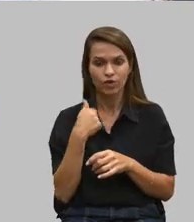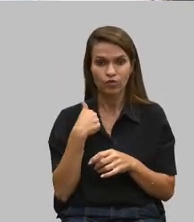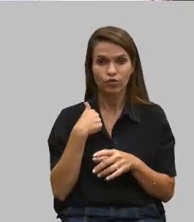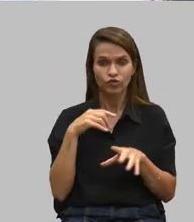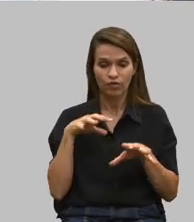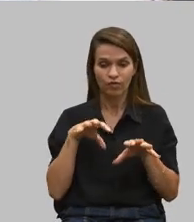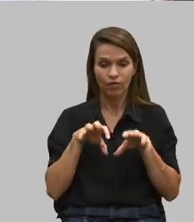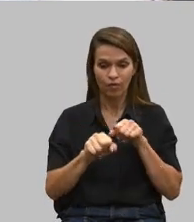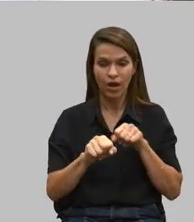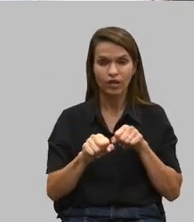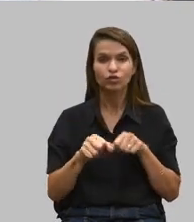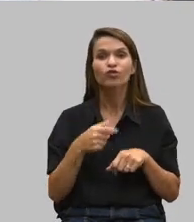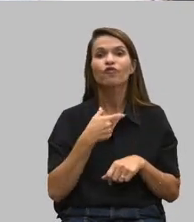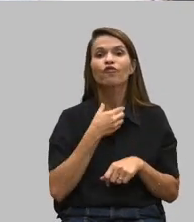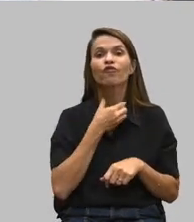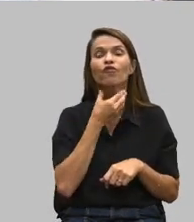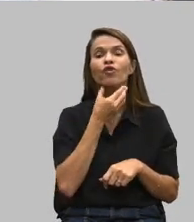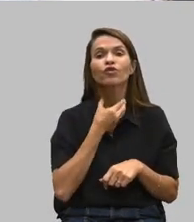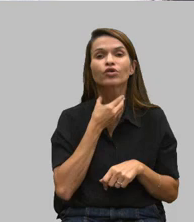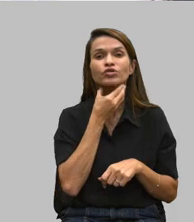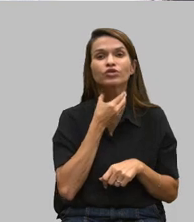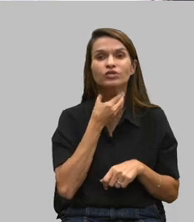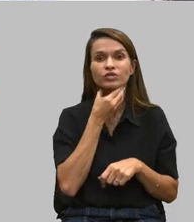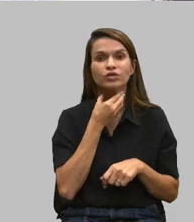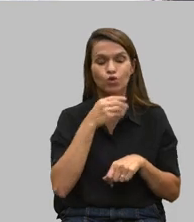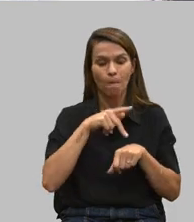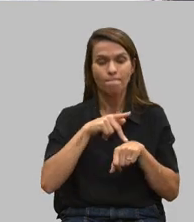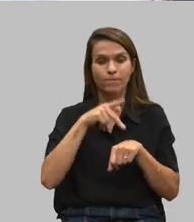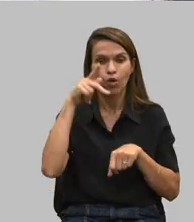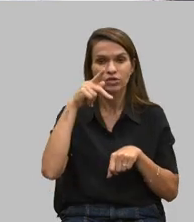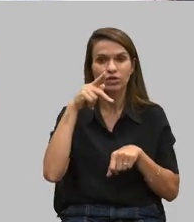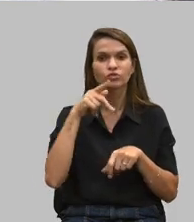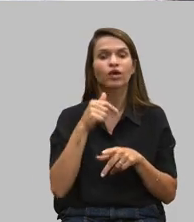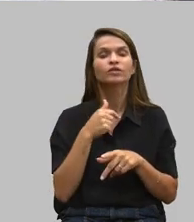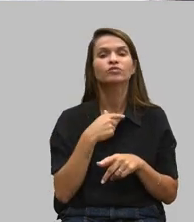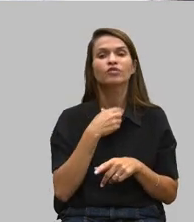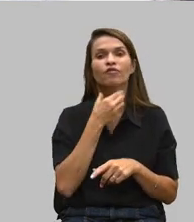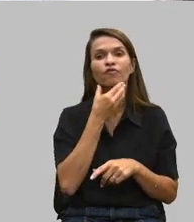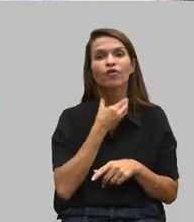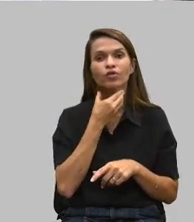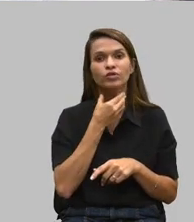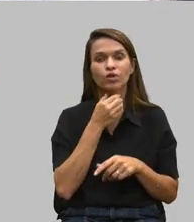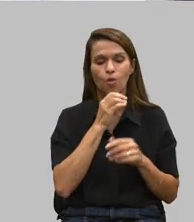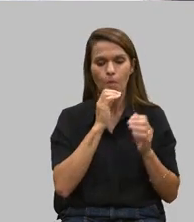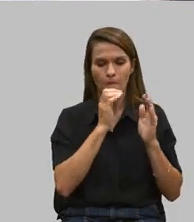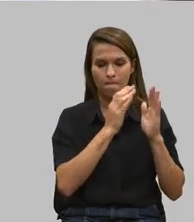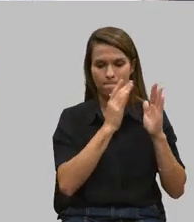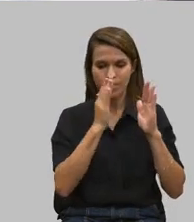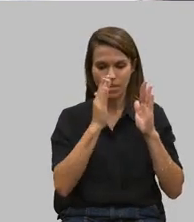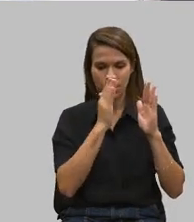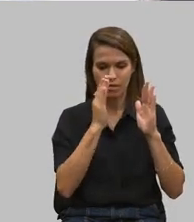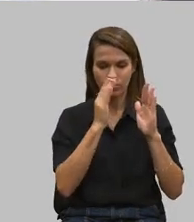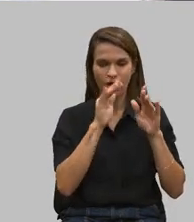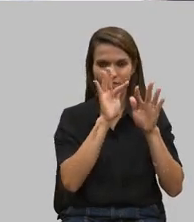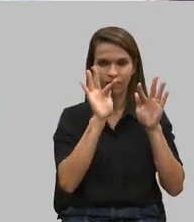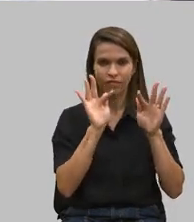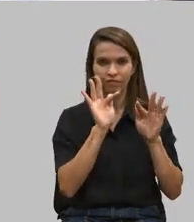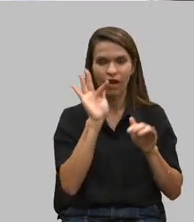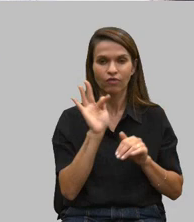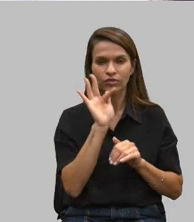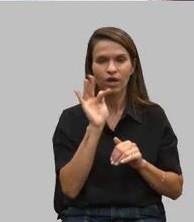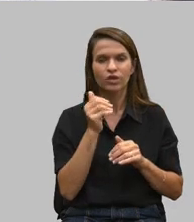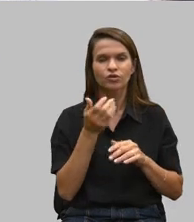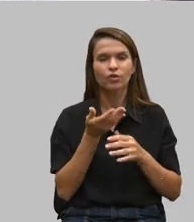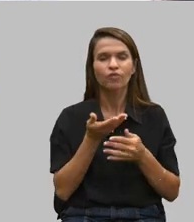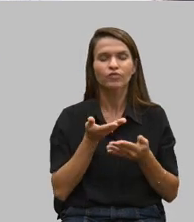audiologia também e sou pós-graduado em audiologia e eu durante um período na faculdade eu fiz uma a terapia